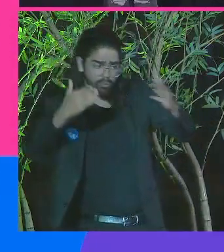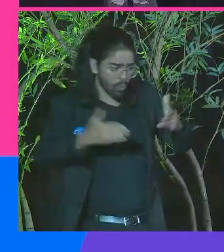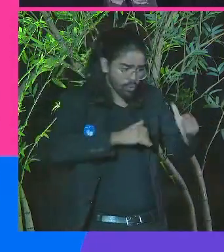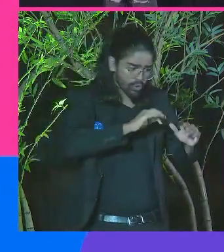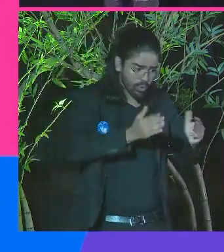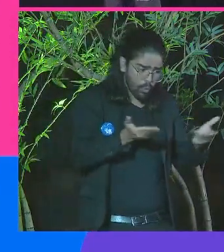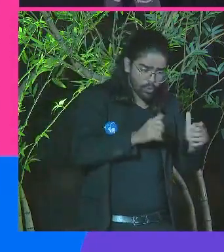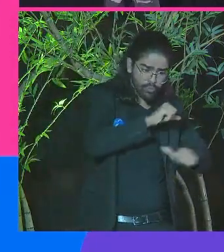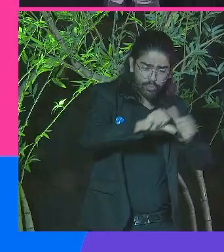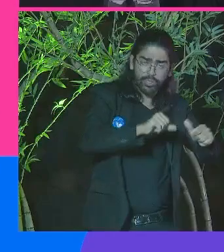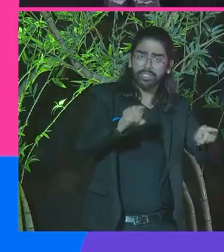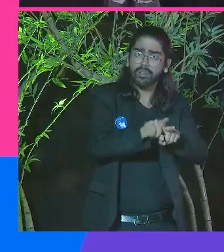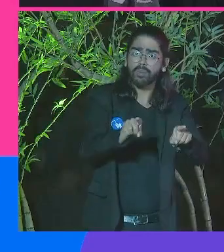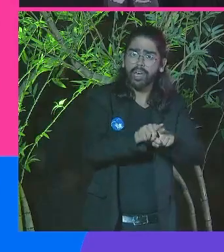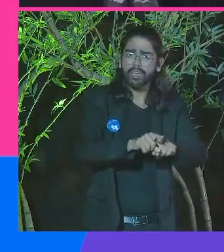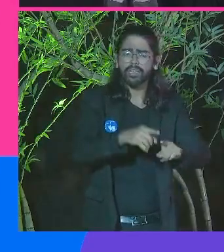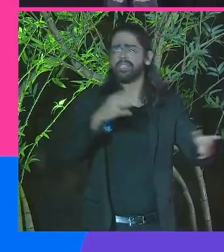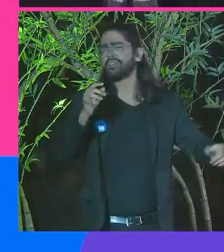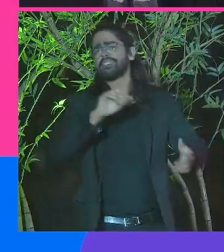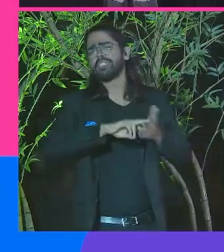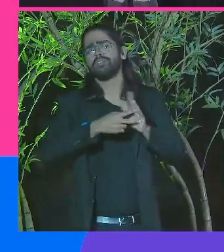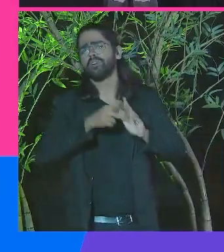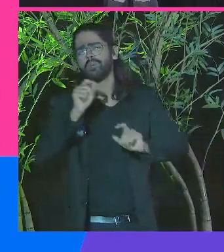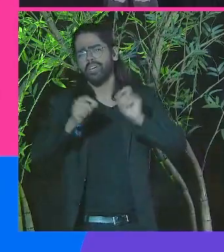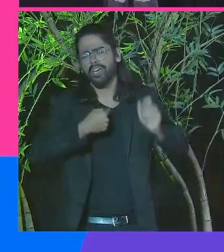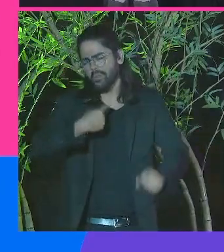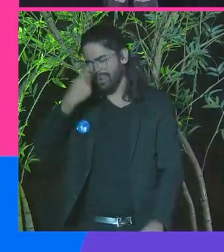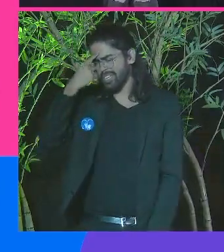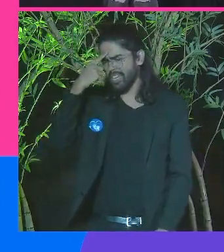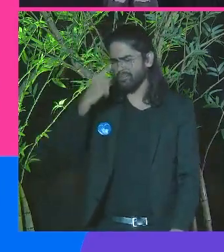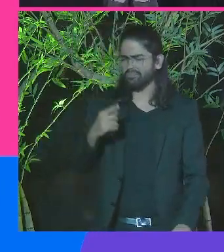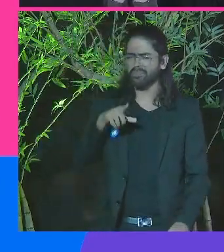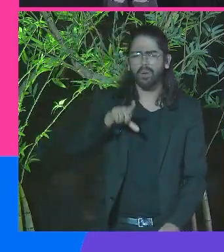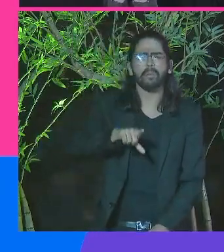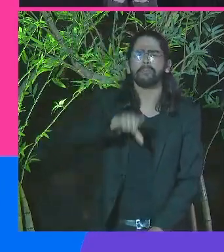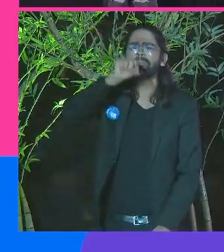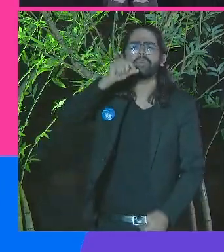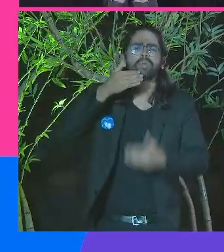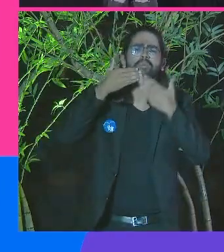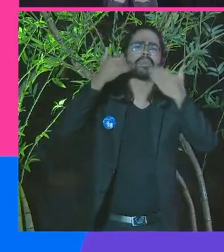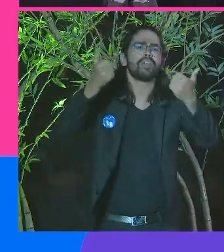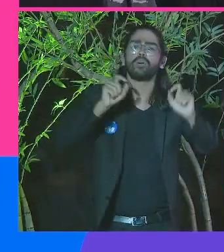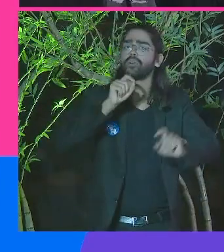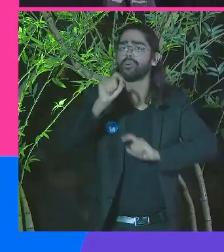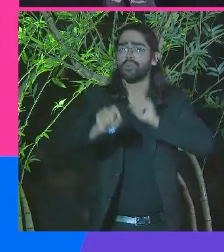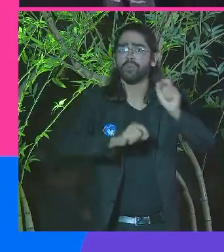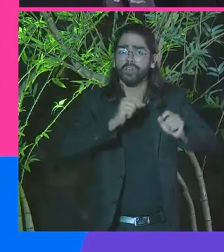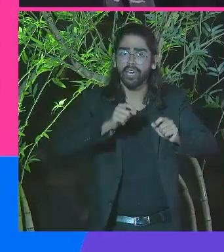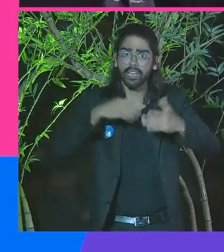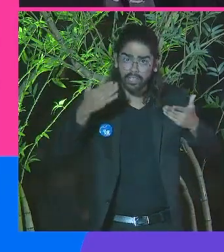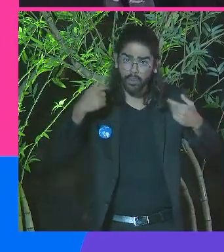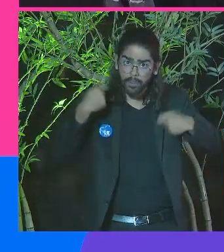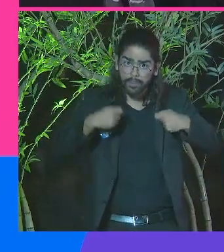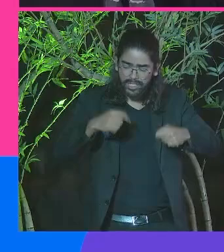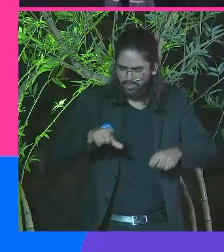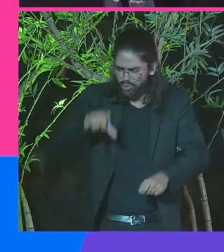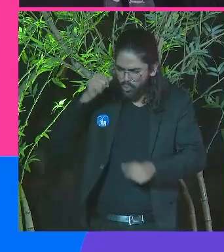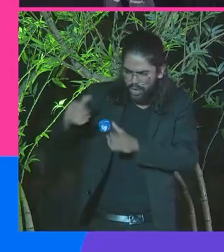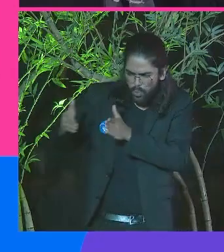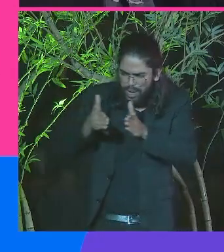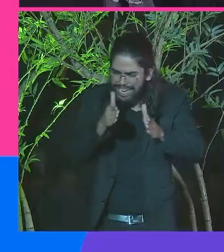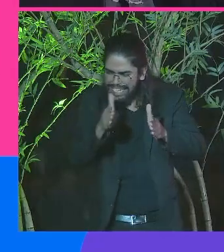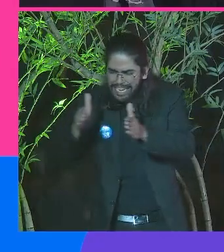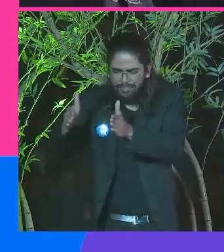de imaginar aquilo que pode ser preferível para que eu possa construir hoje, passar pelo caminho que